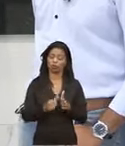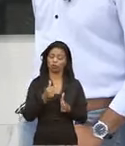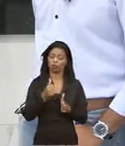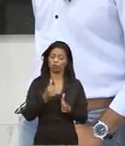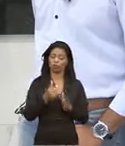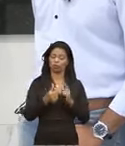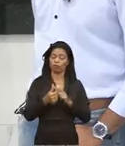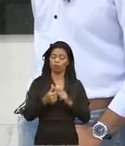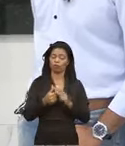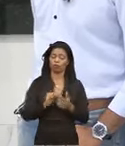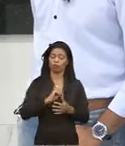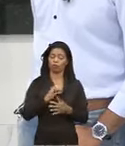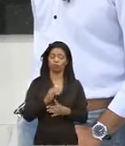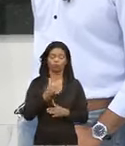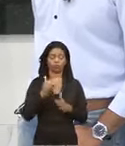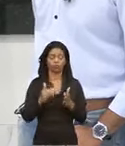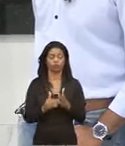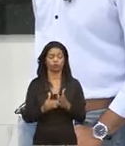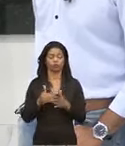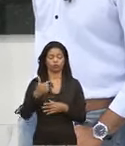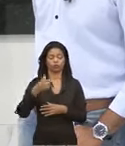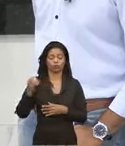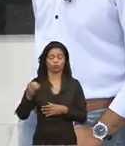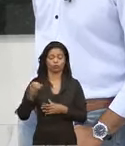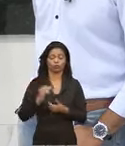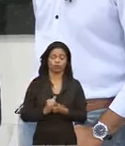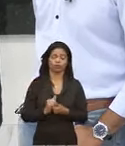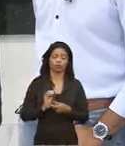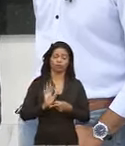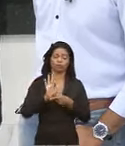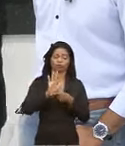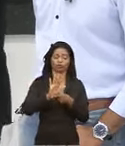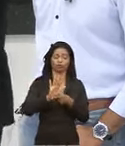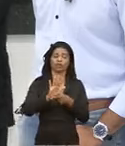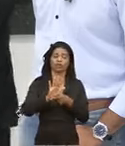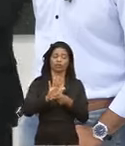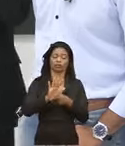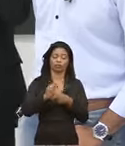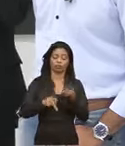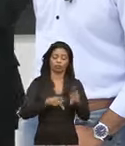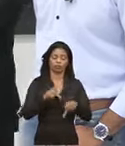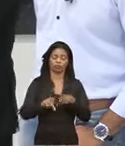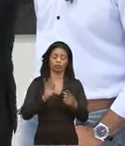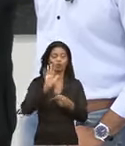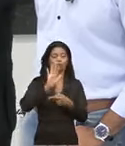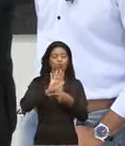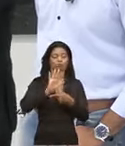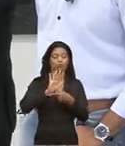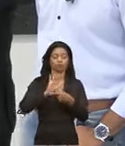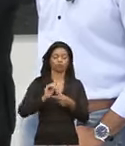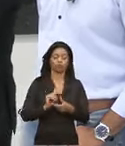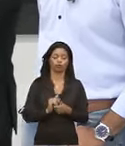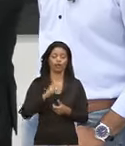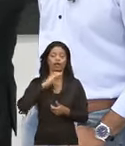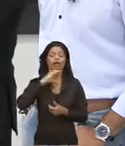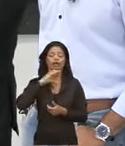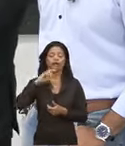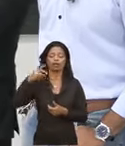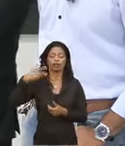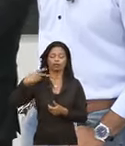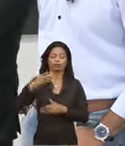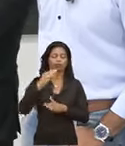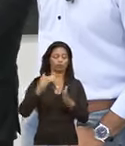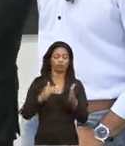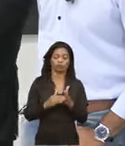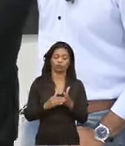mostrar próximo ao povo, solidário ao povo, essa asa toda, a solidário em um momento que nem esse. Jefferson,